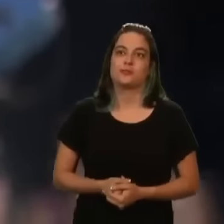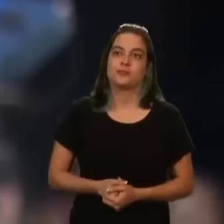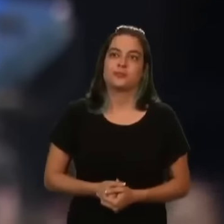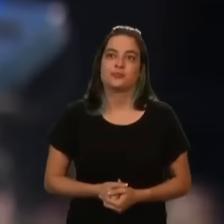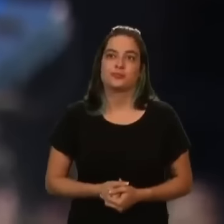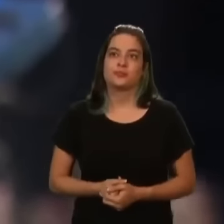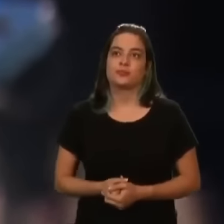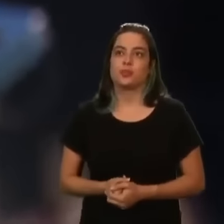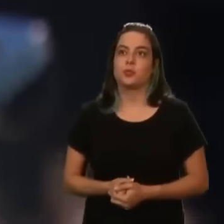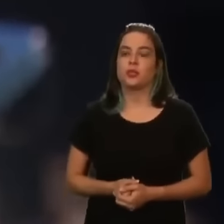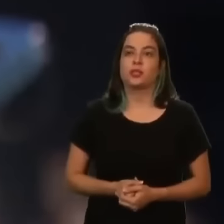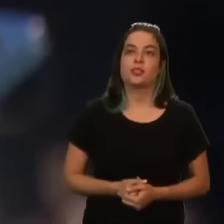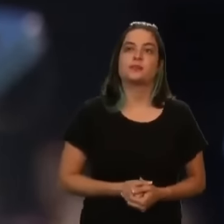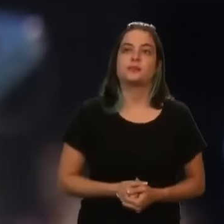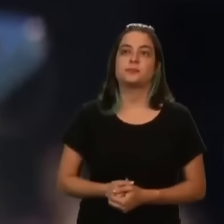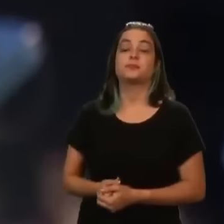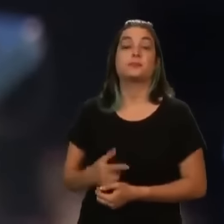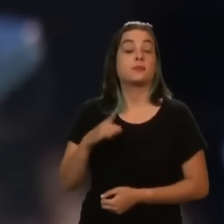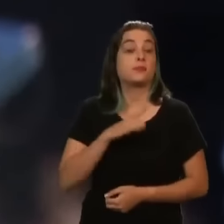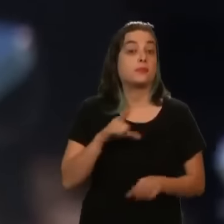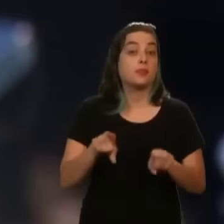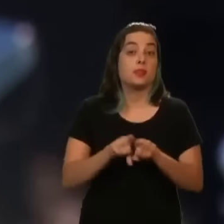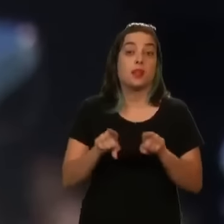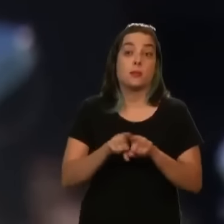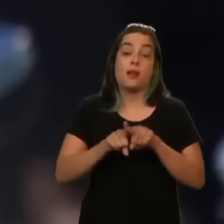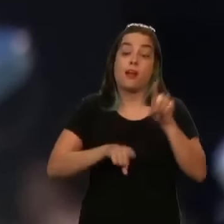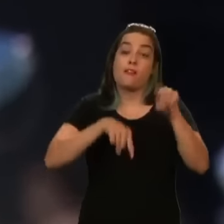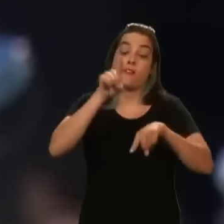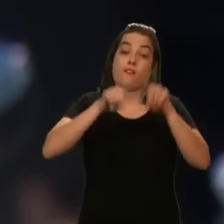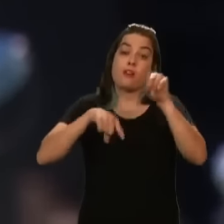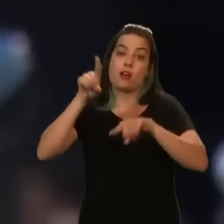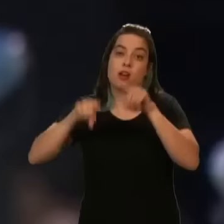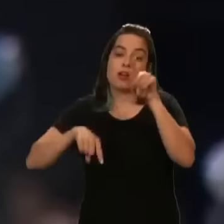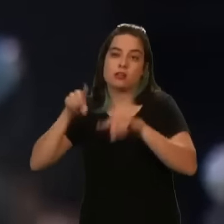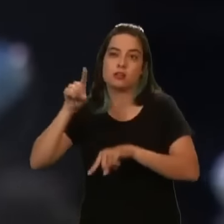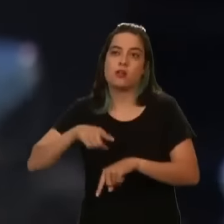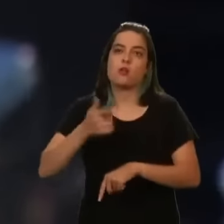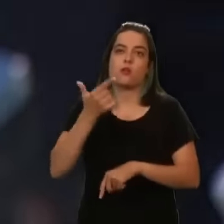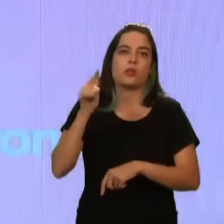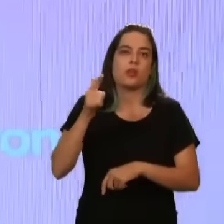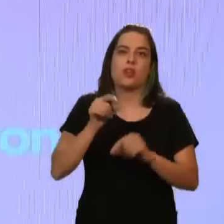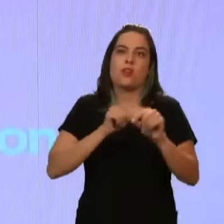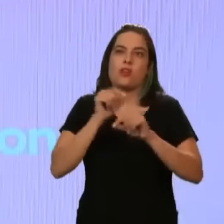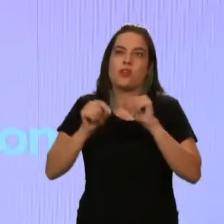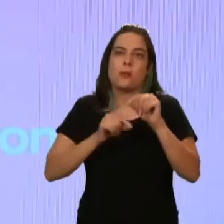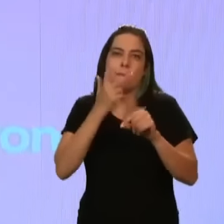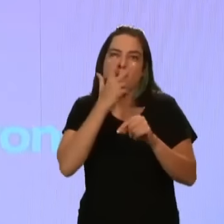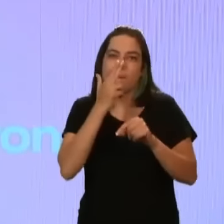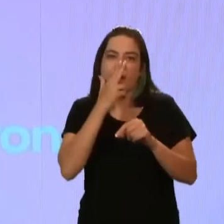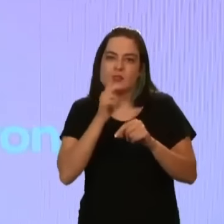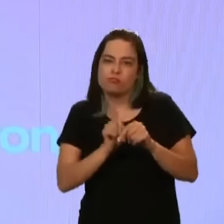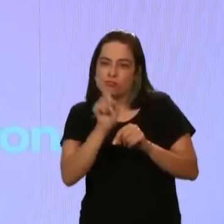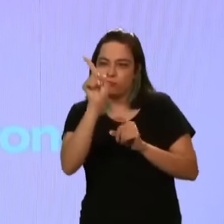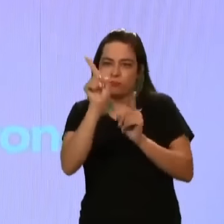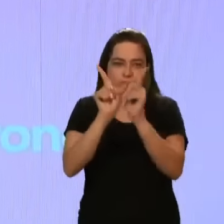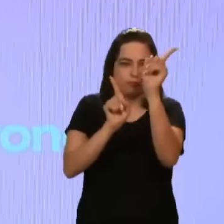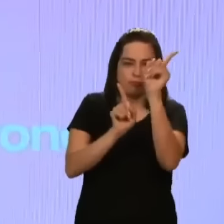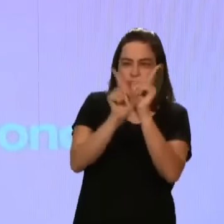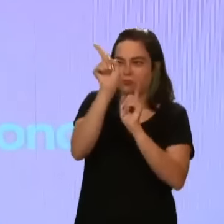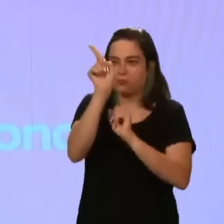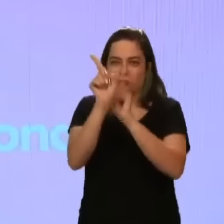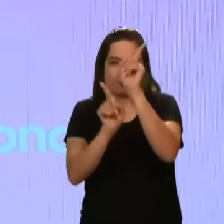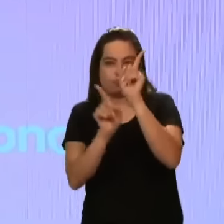Existe também uma variação única do quartzo rutilado, que é uma pedra transparente que tem uns fios dentro. Não sei